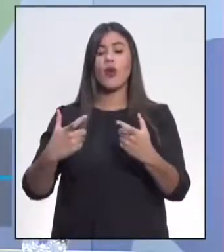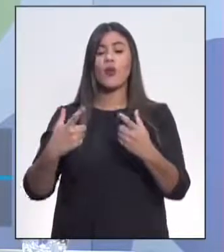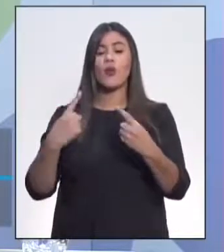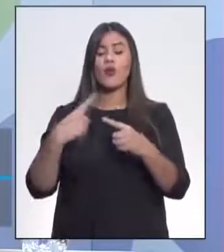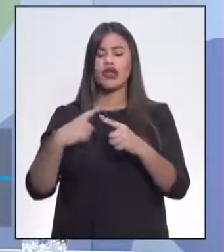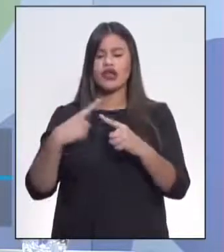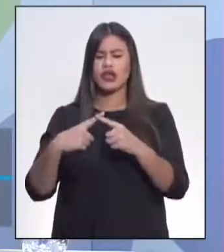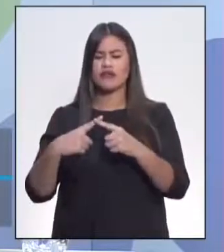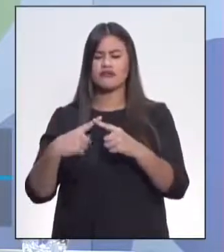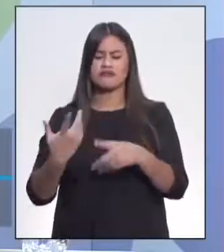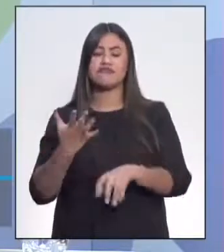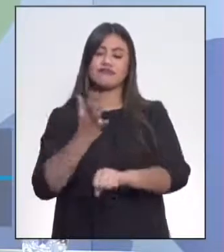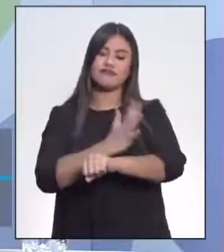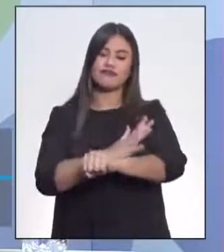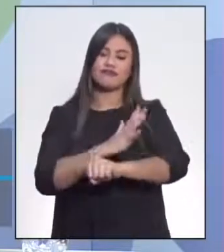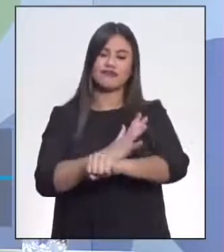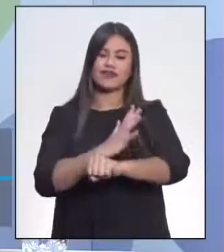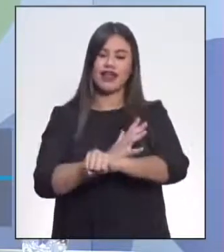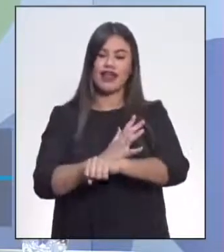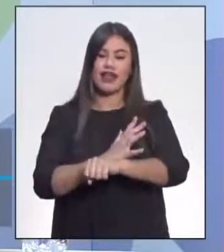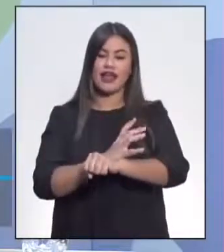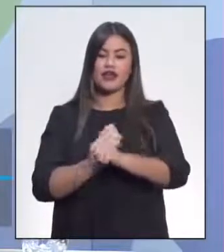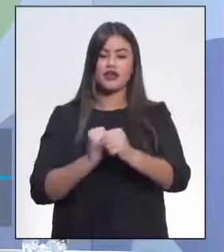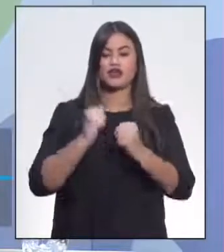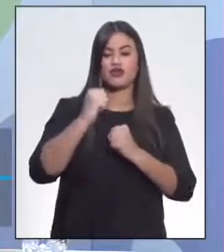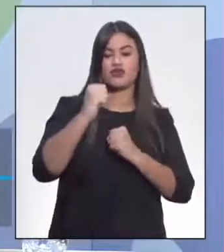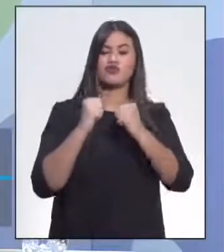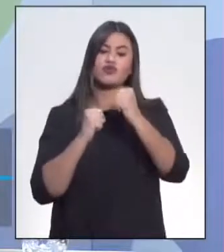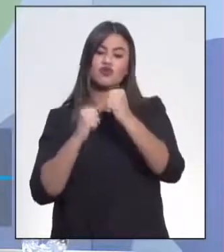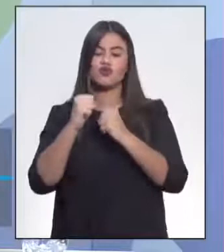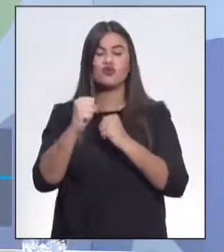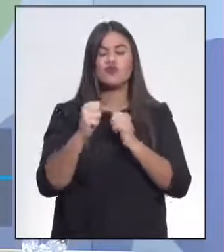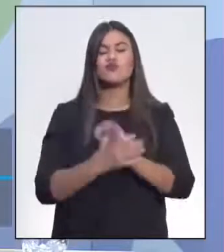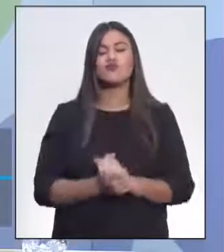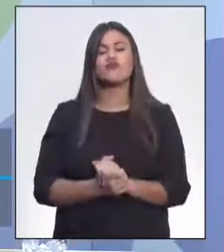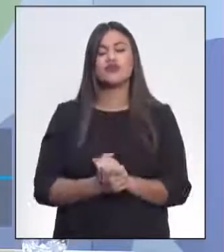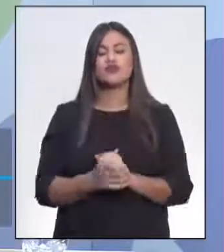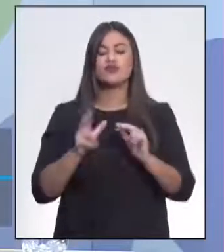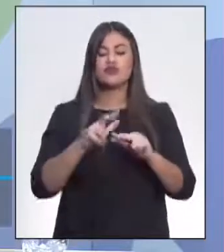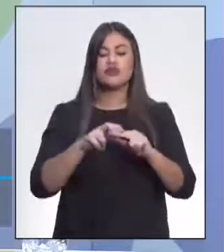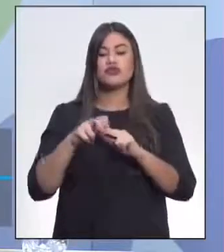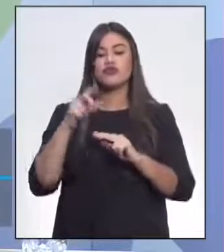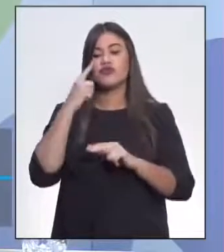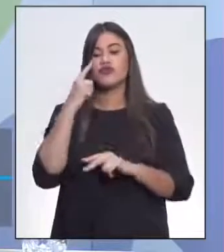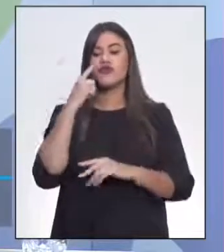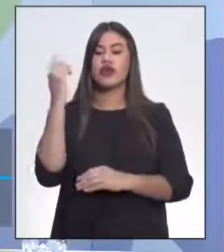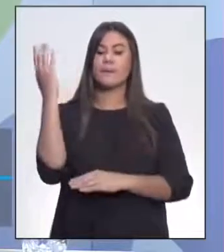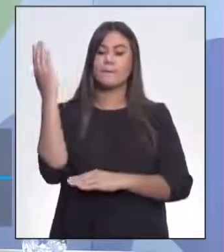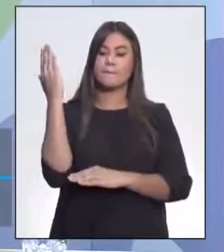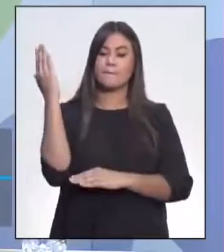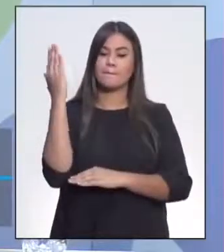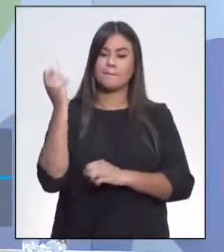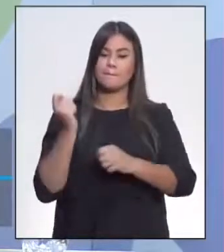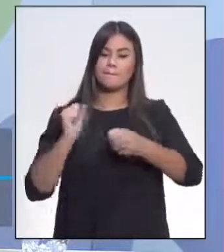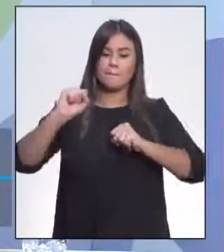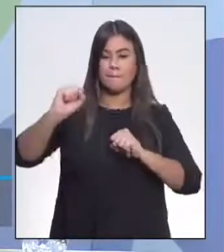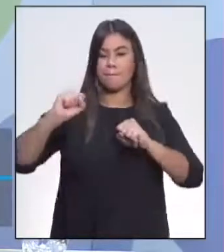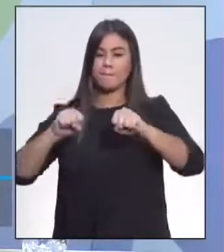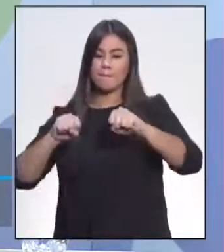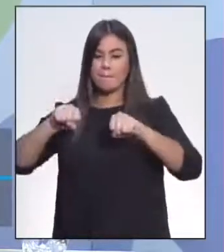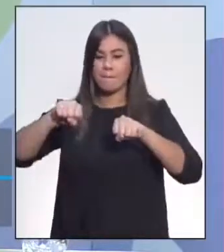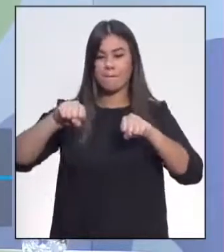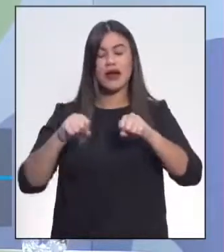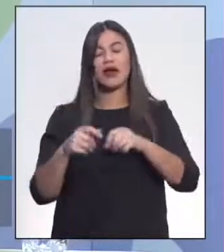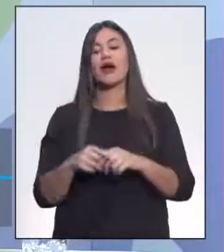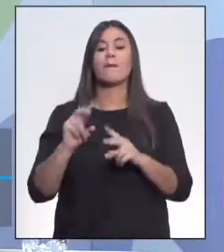certo? Então, por isso que a gente observa essa questão dos bastões, como na capoeira a gente não tem, né, o uso dos bastões, né, e